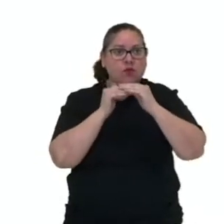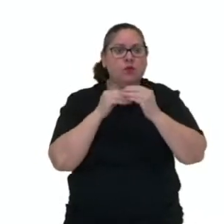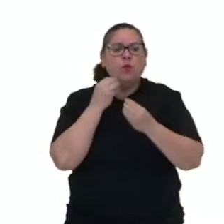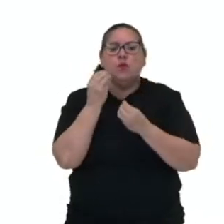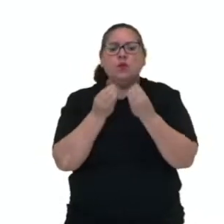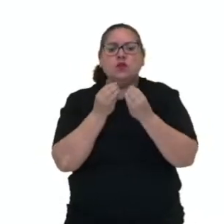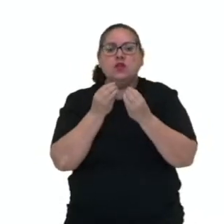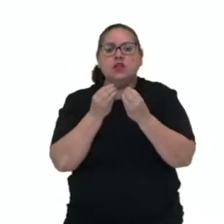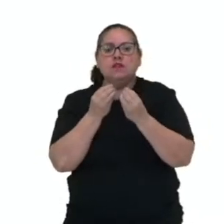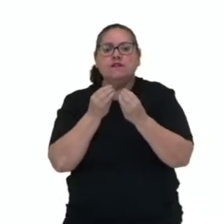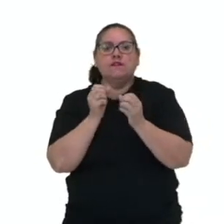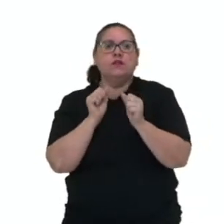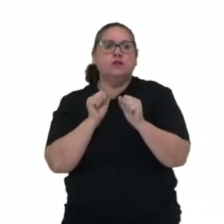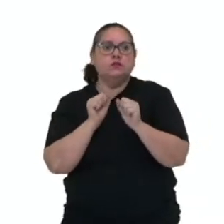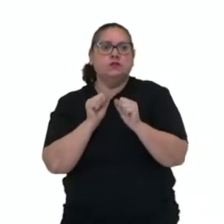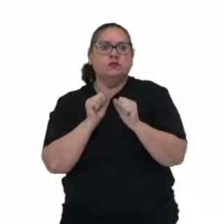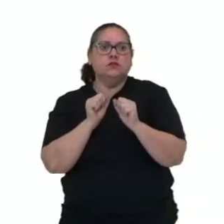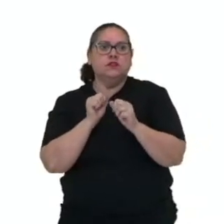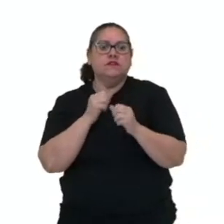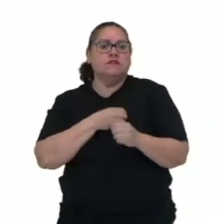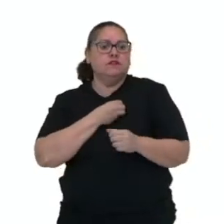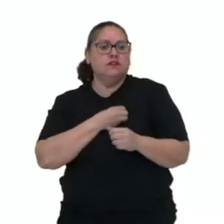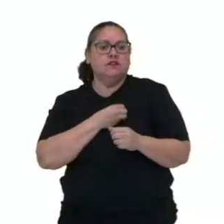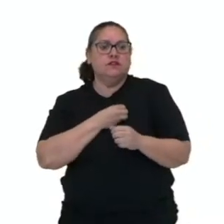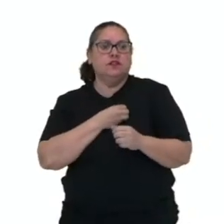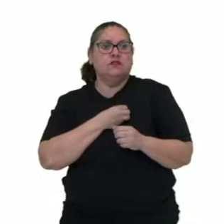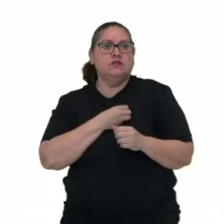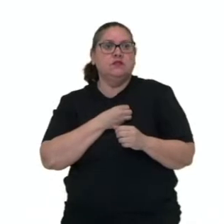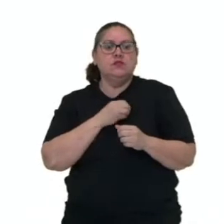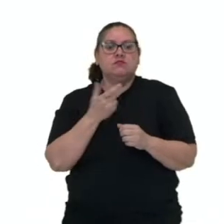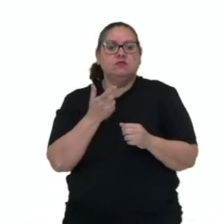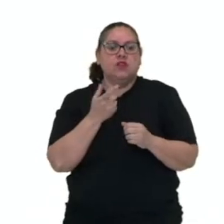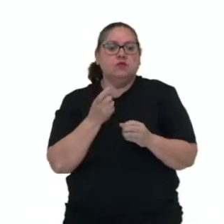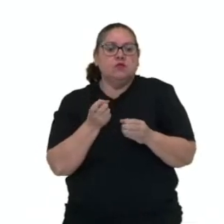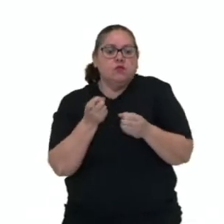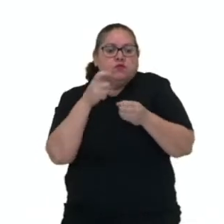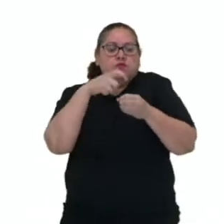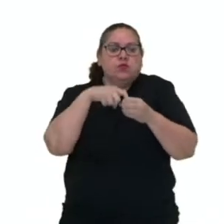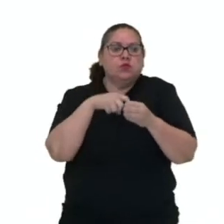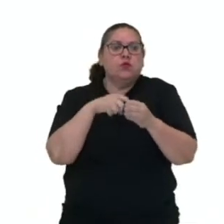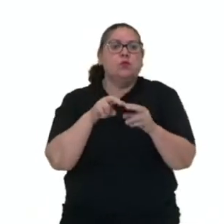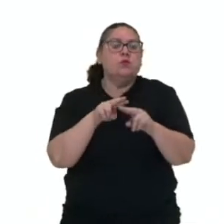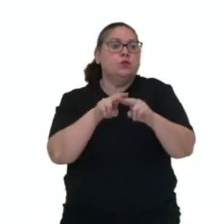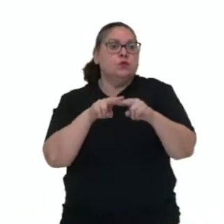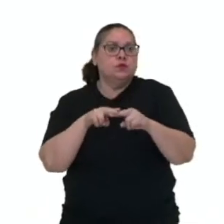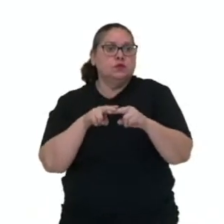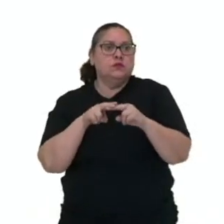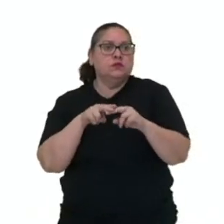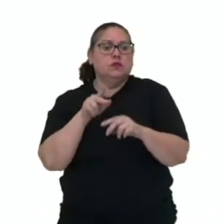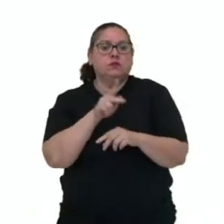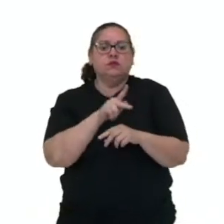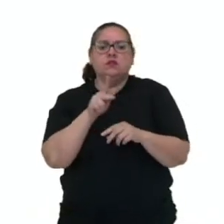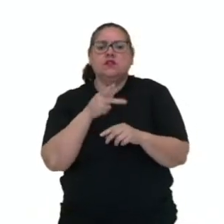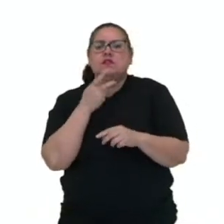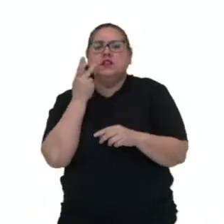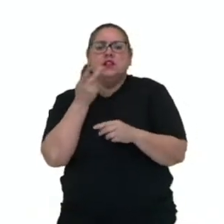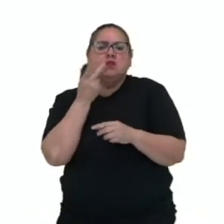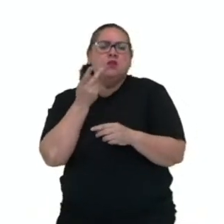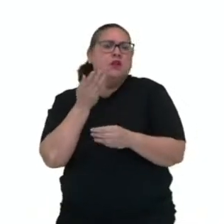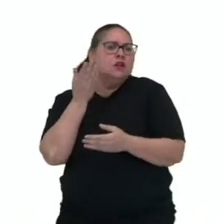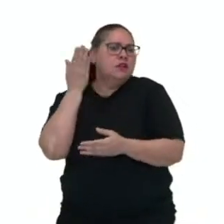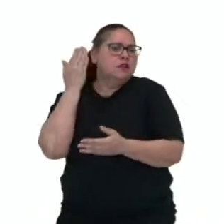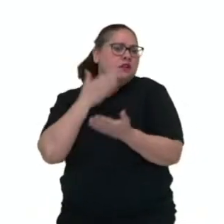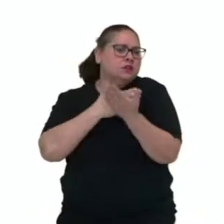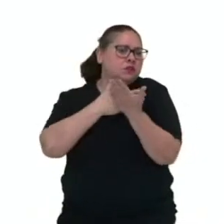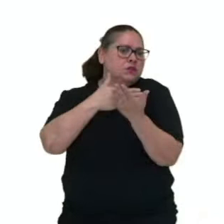que impossibilita de sobreviver sem um hospedeiro. Por isso que a professora falou lá no comecinho